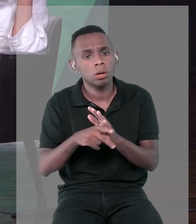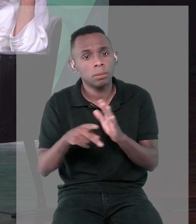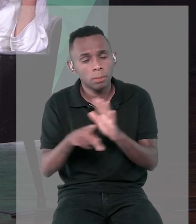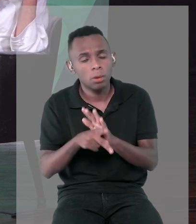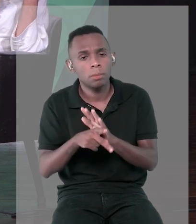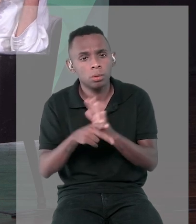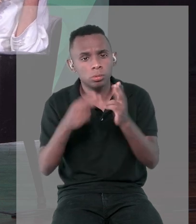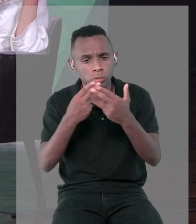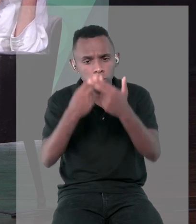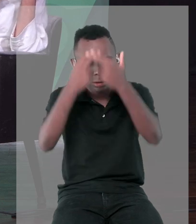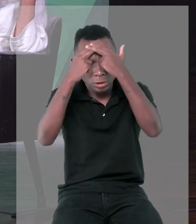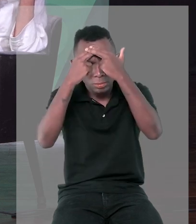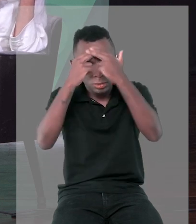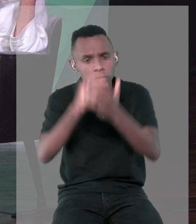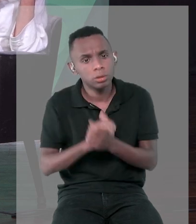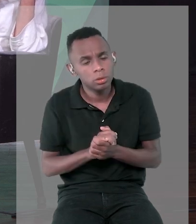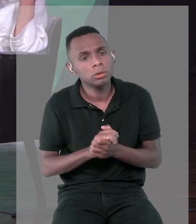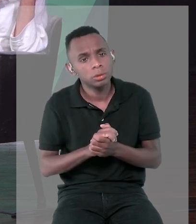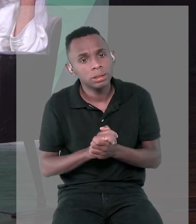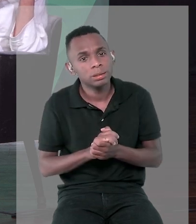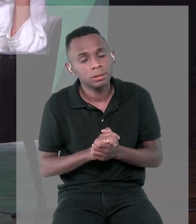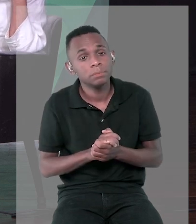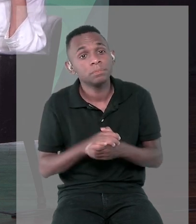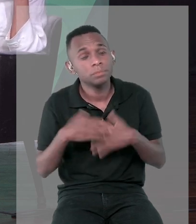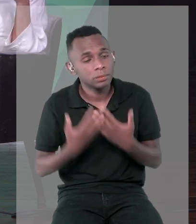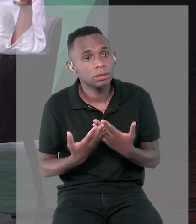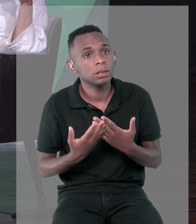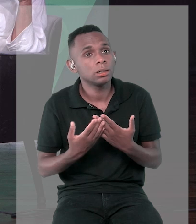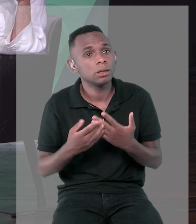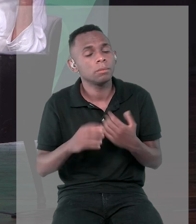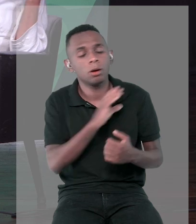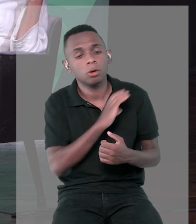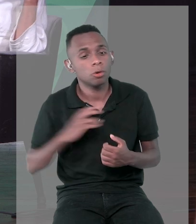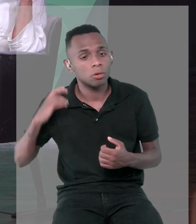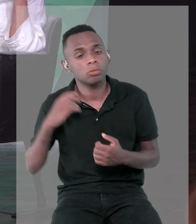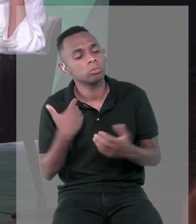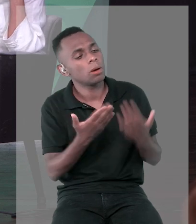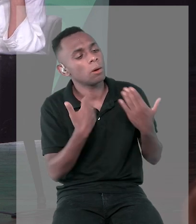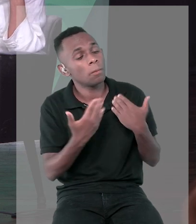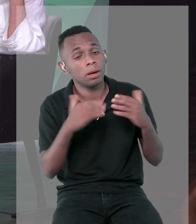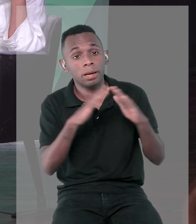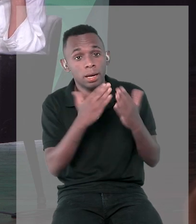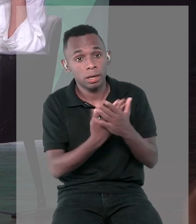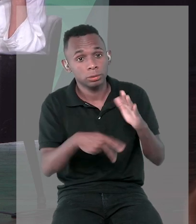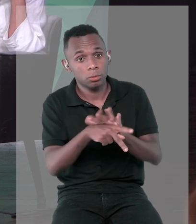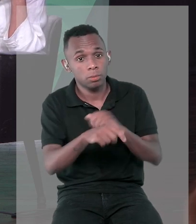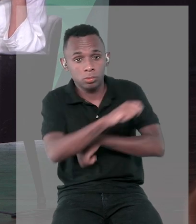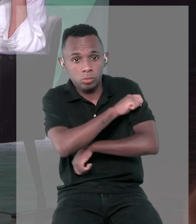traumatismo ucraniano, né? Ele é muito engraçado, né, Humberto? Porque ele foi conversar com a Clarice aqui na Casa do Estudante, quando